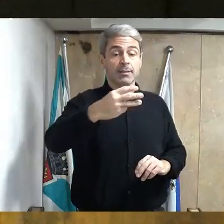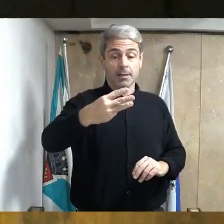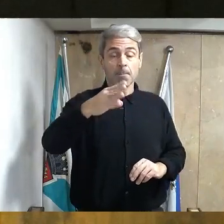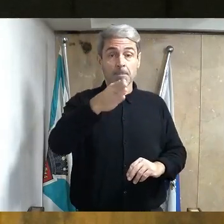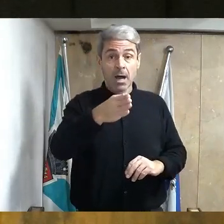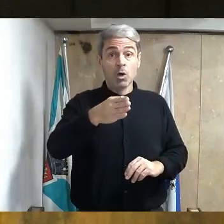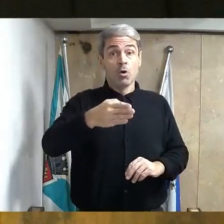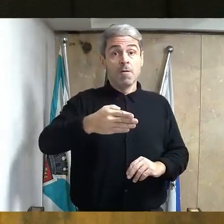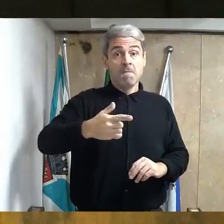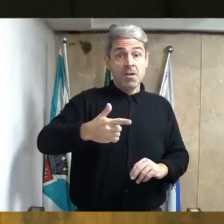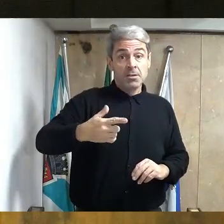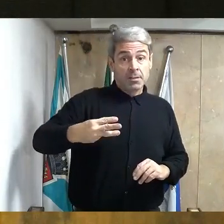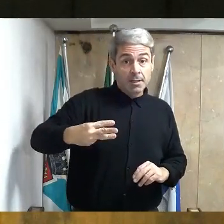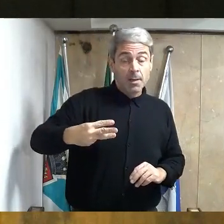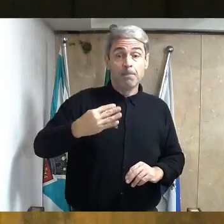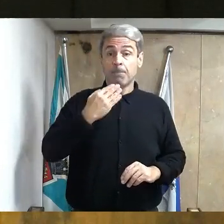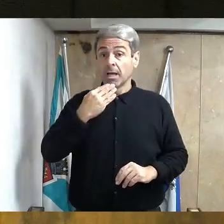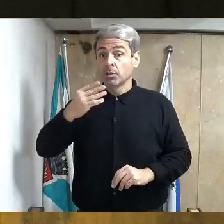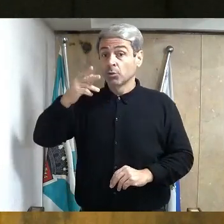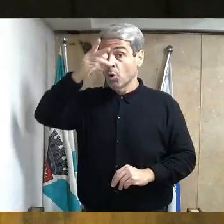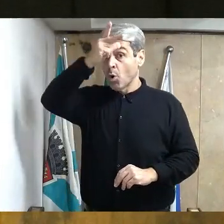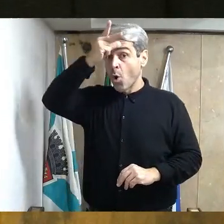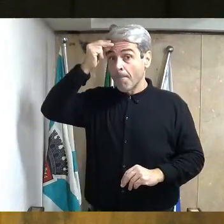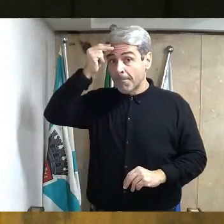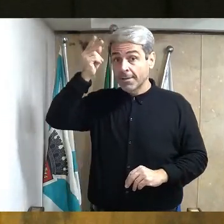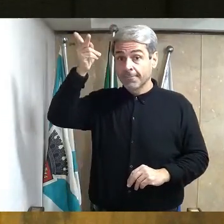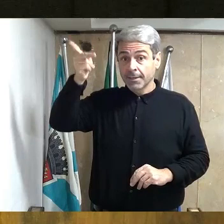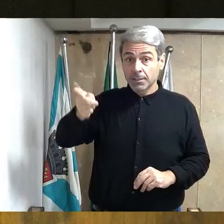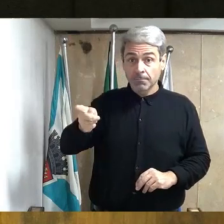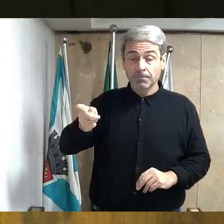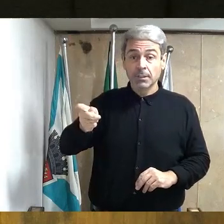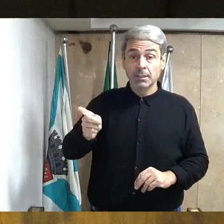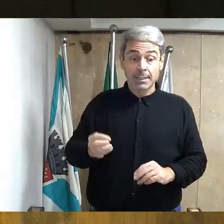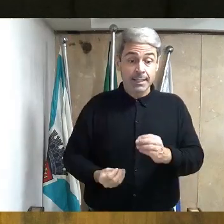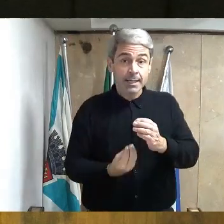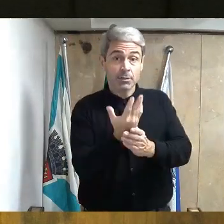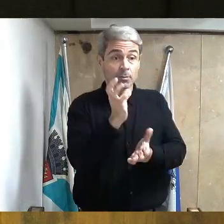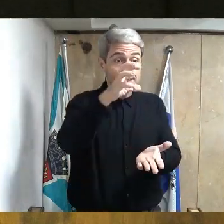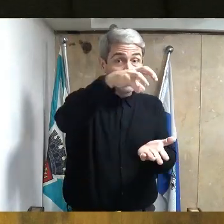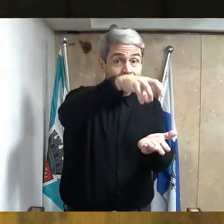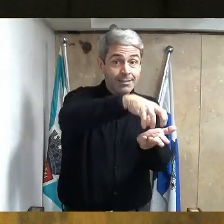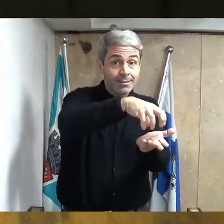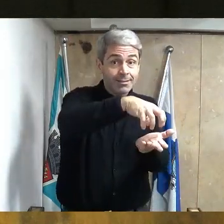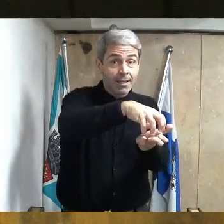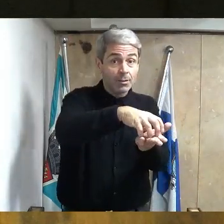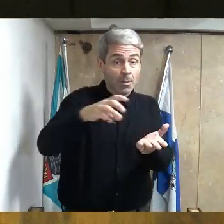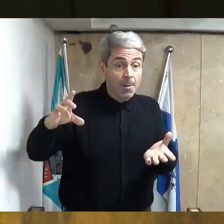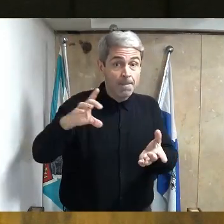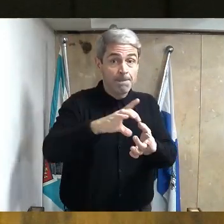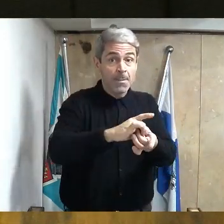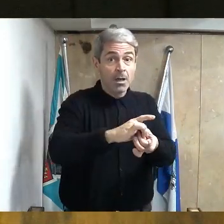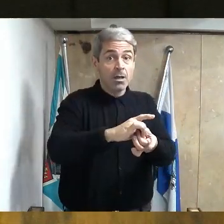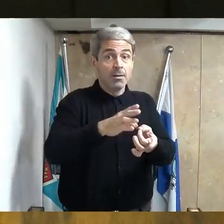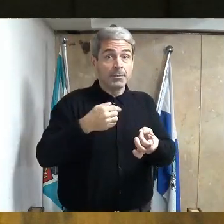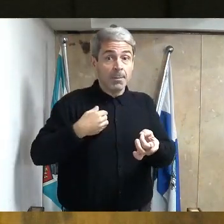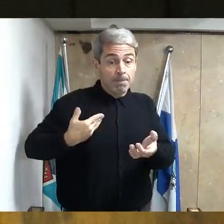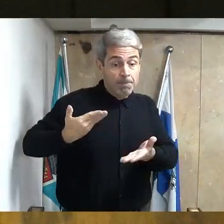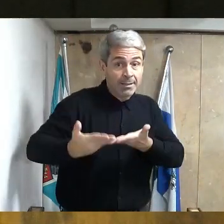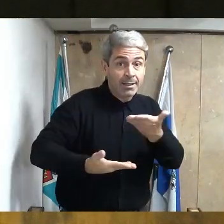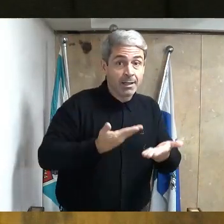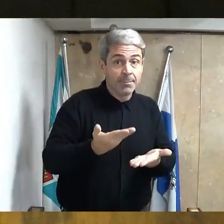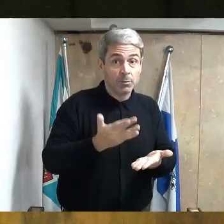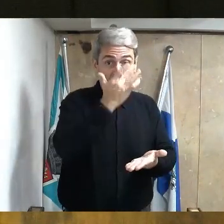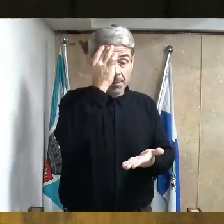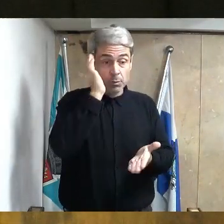5.903/2023, solicitando ao prefeito a criação de centros de assistência integral ao paciente com transtorno do espectro